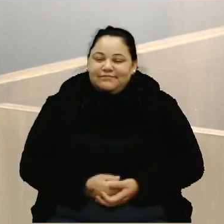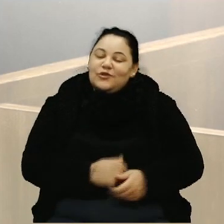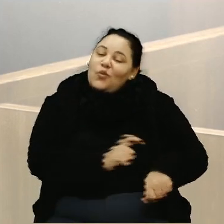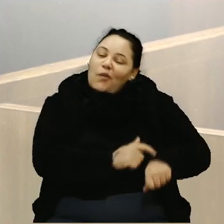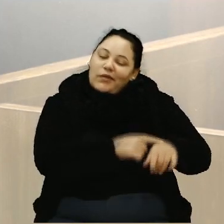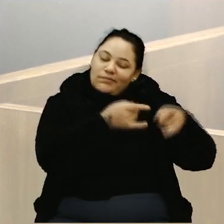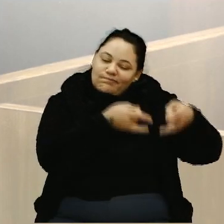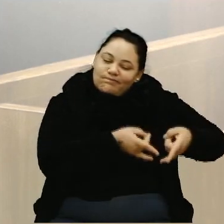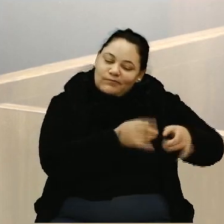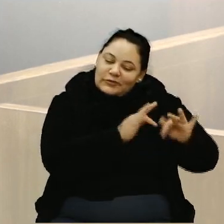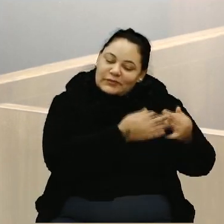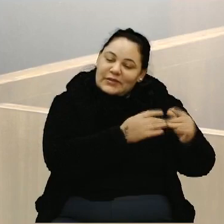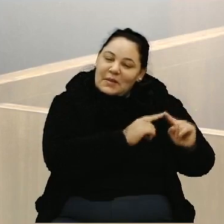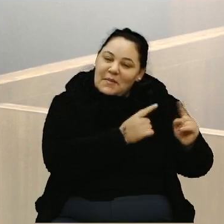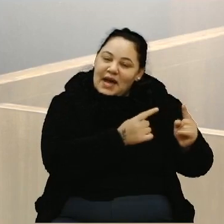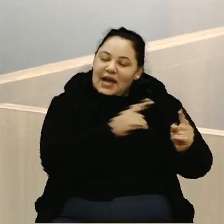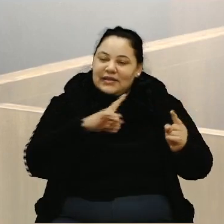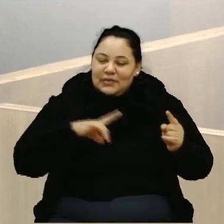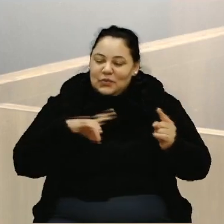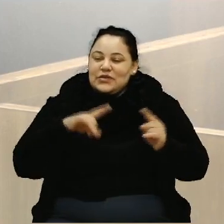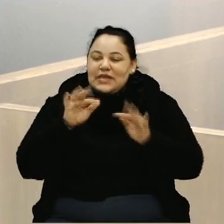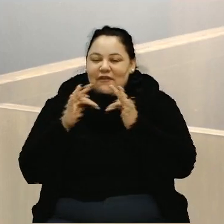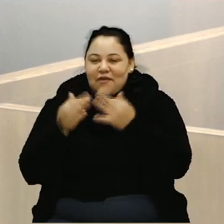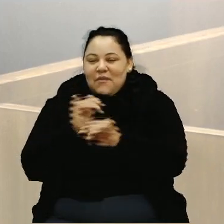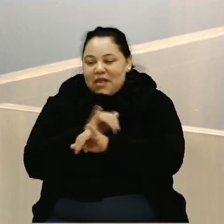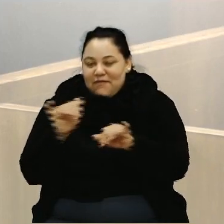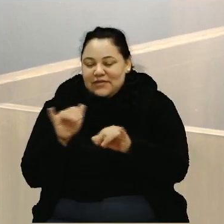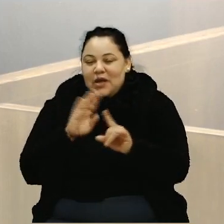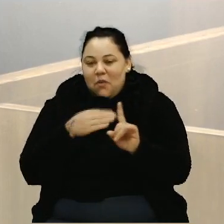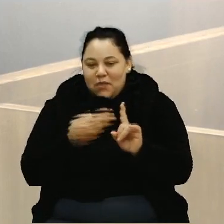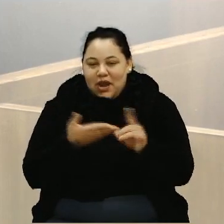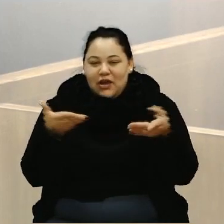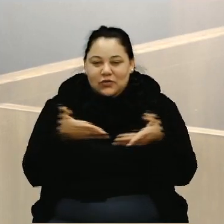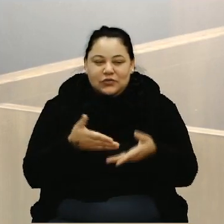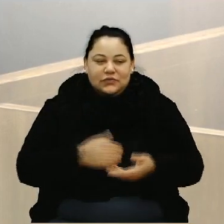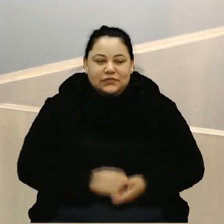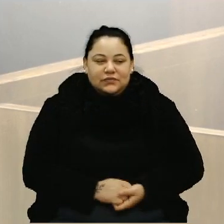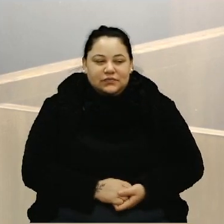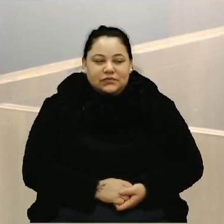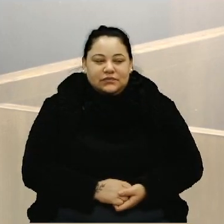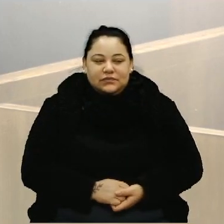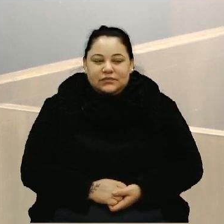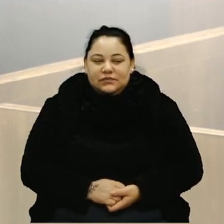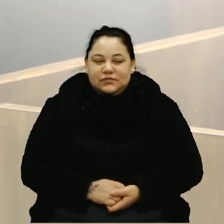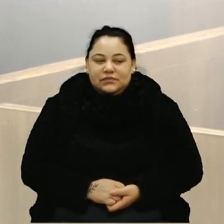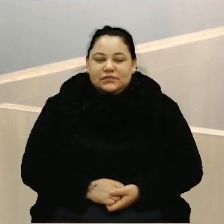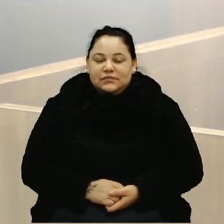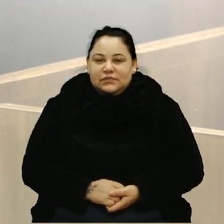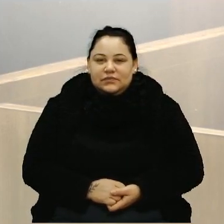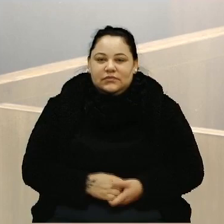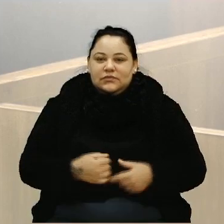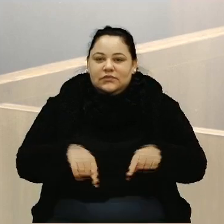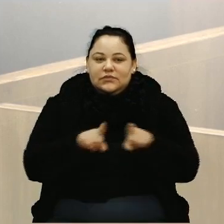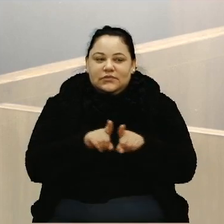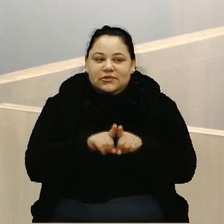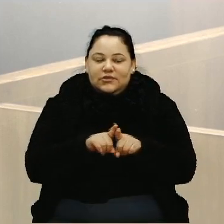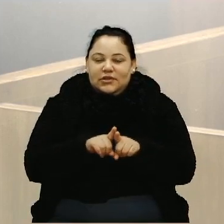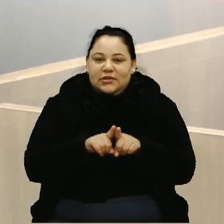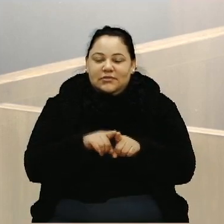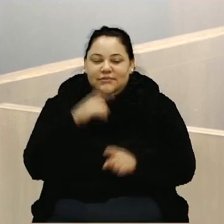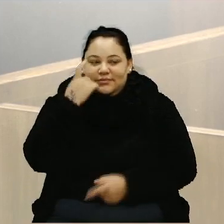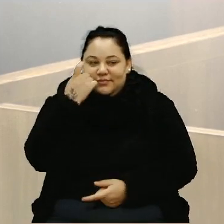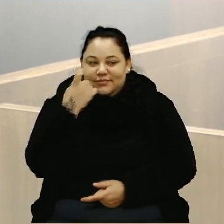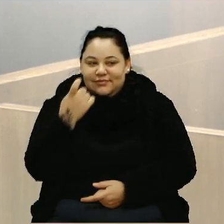os familiares passarão para ela também esse voto de congratulação. E eu falo do Valceu também, que sempre teve interesse pelas atividades